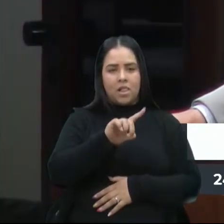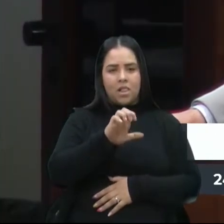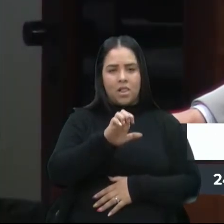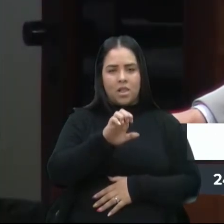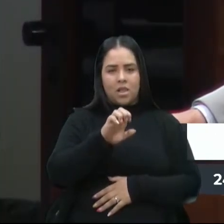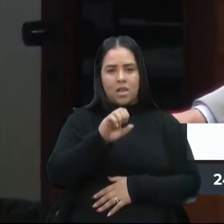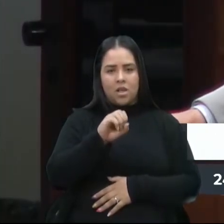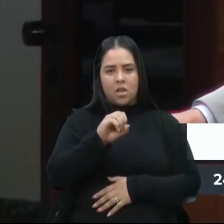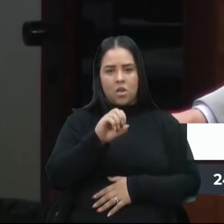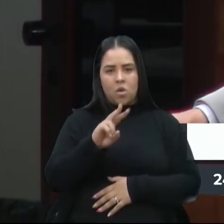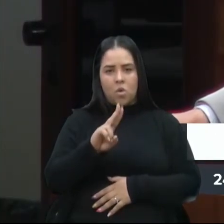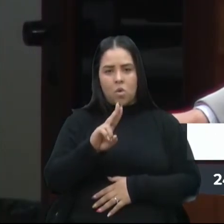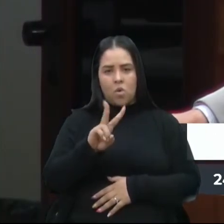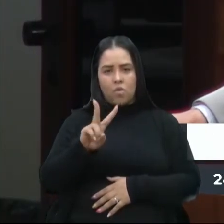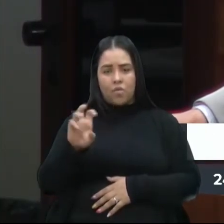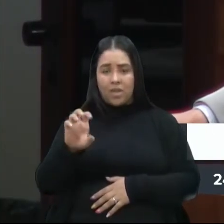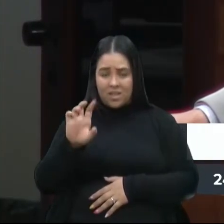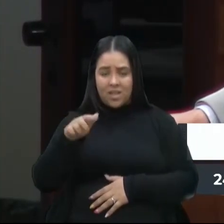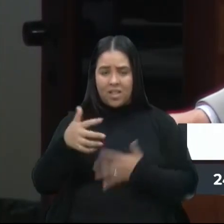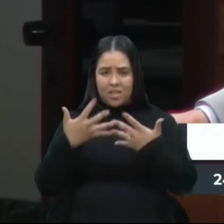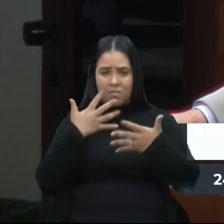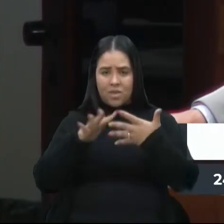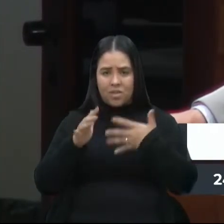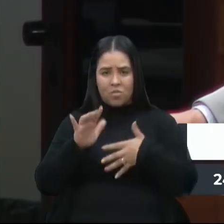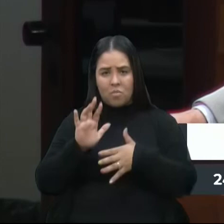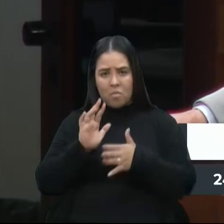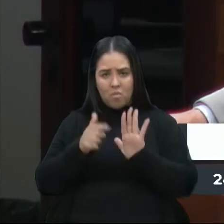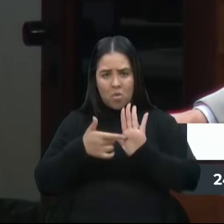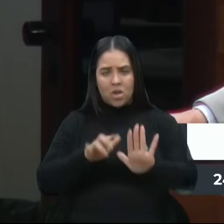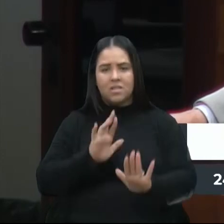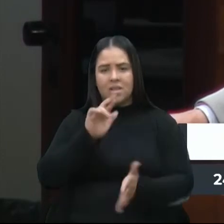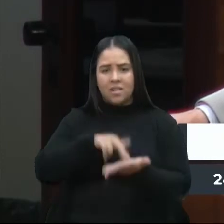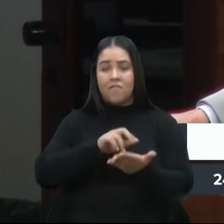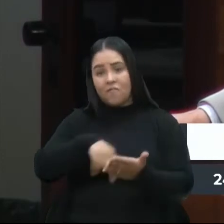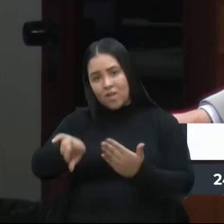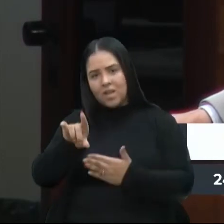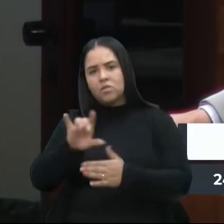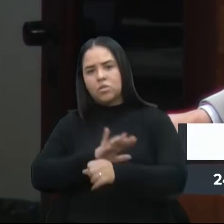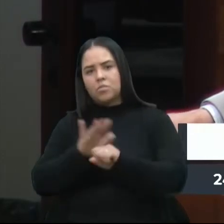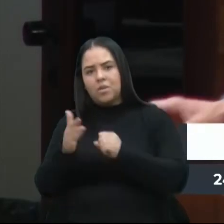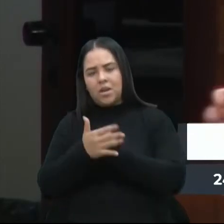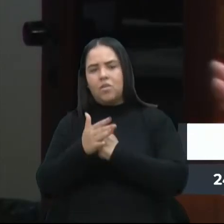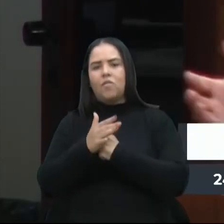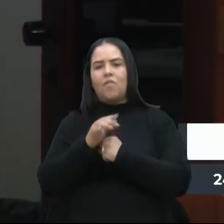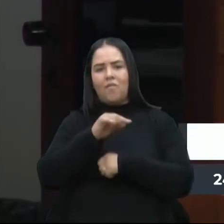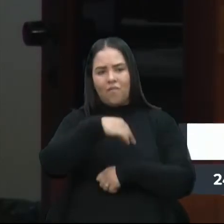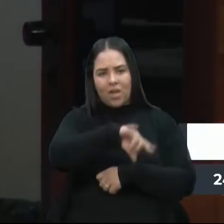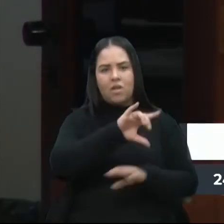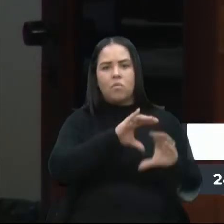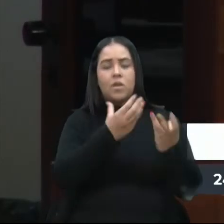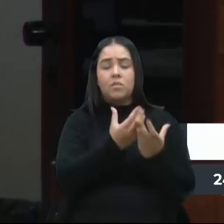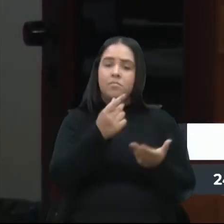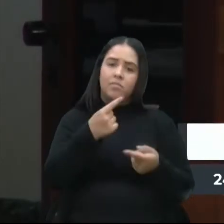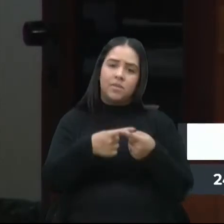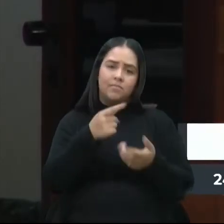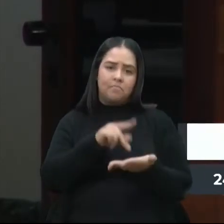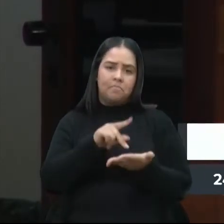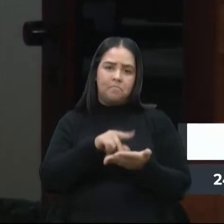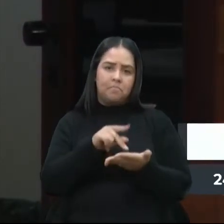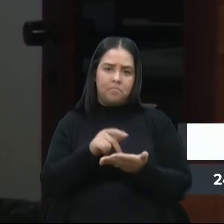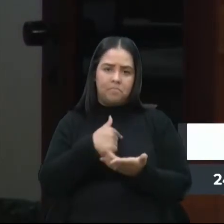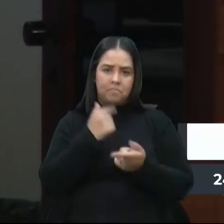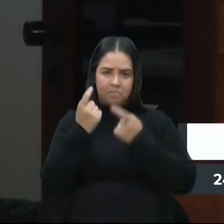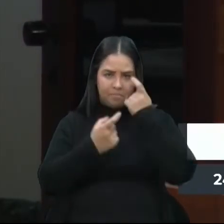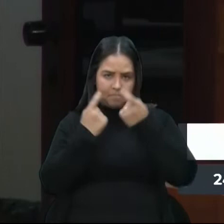transparentes, que mostram a realidade, que vão nos bairros, que vão nas comunidades, porque, de fato, me